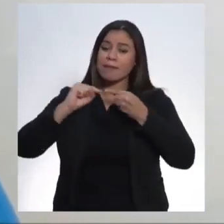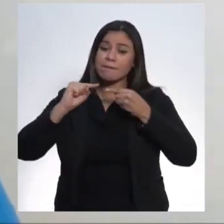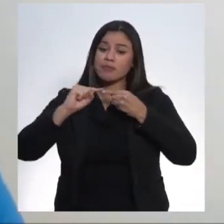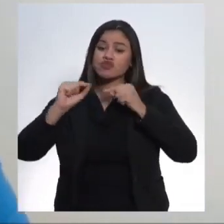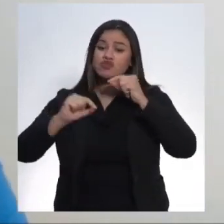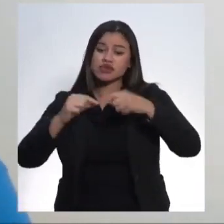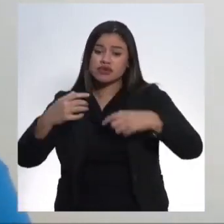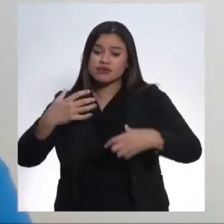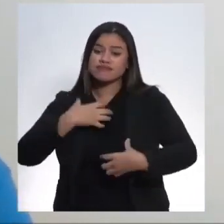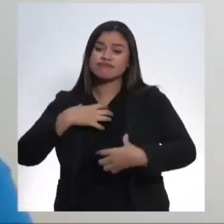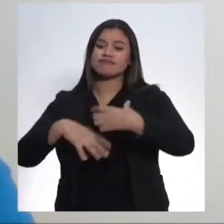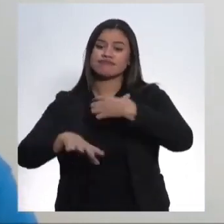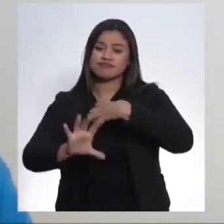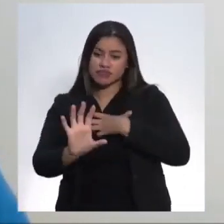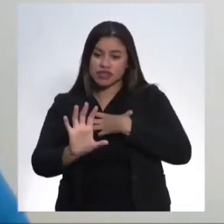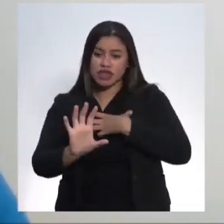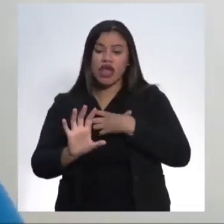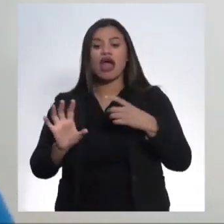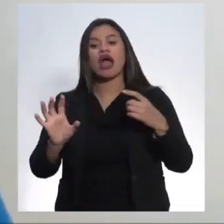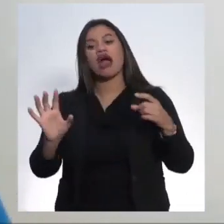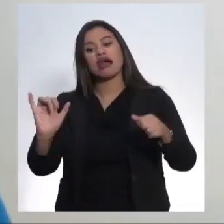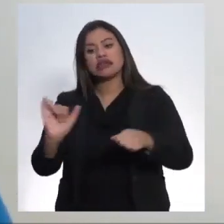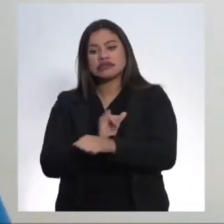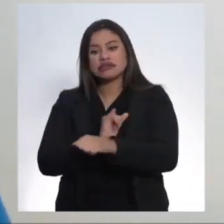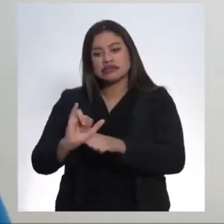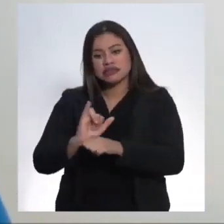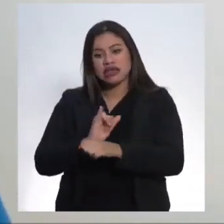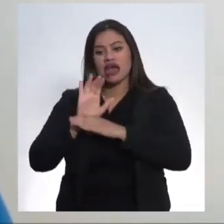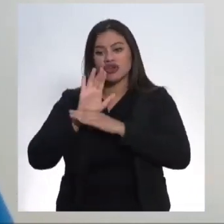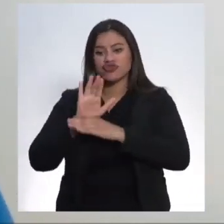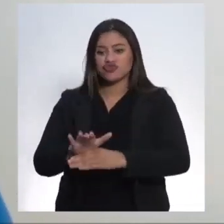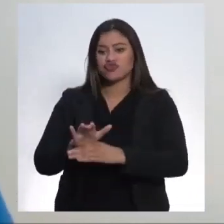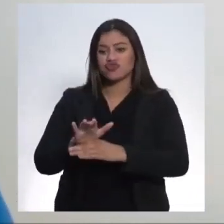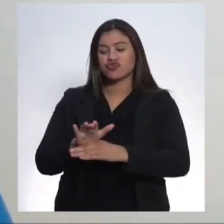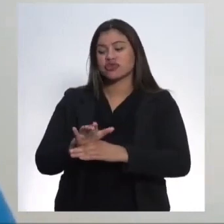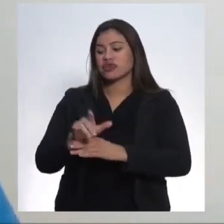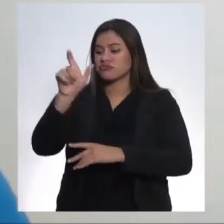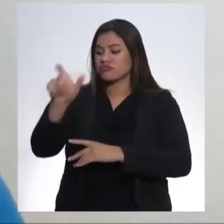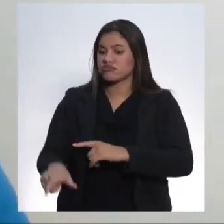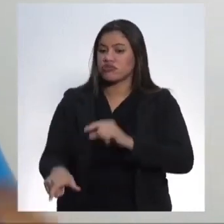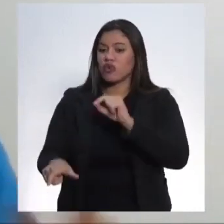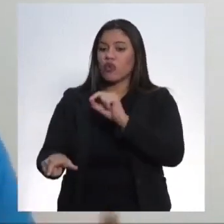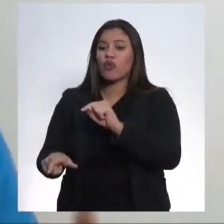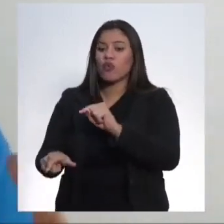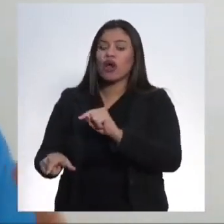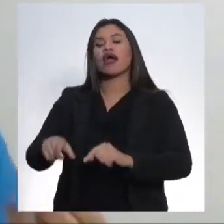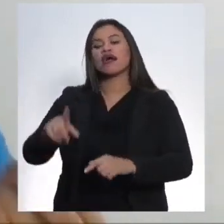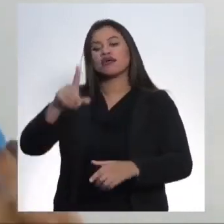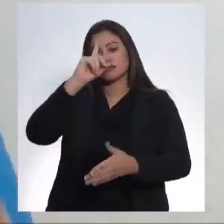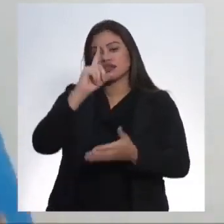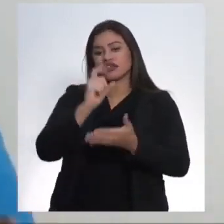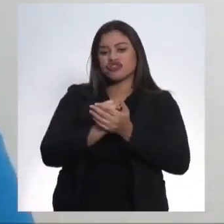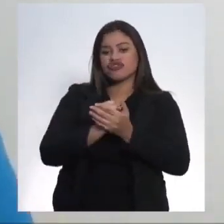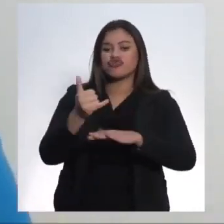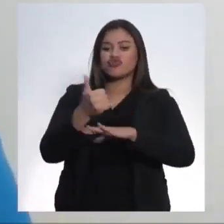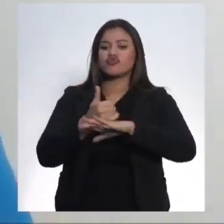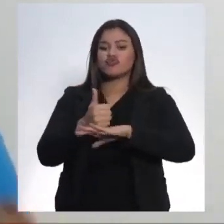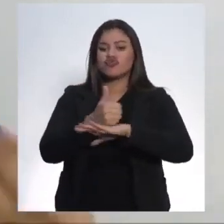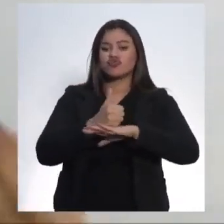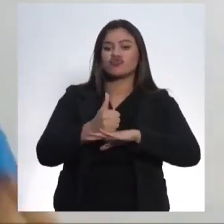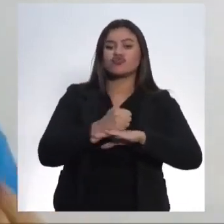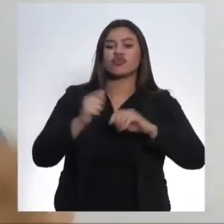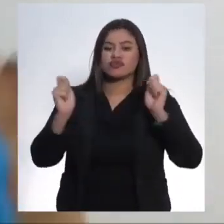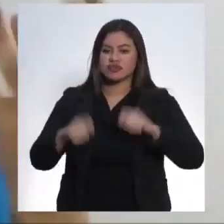as estratégias que poderão ser aplicadas para ajudar uma personagem na escolha profissional. Então é como se vocês